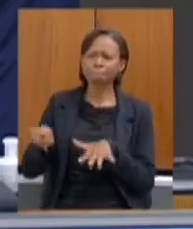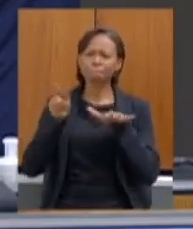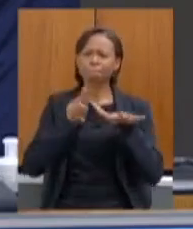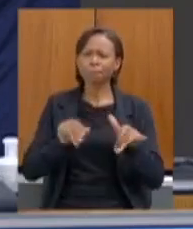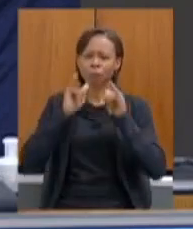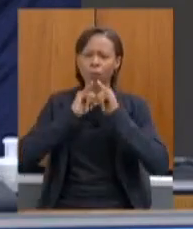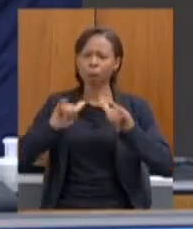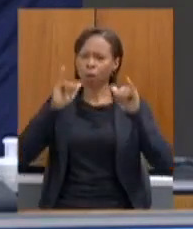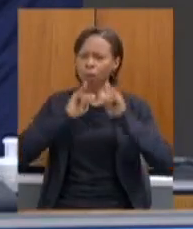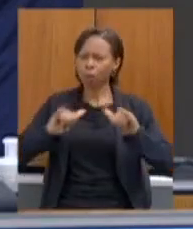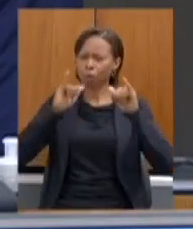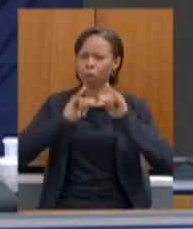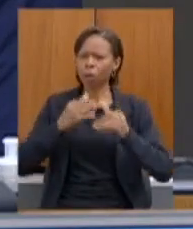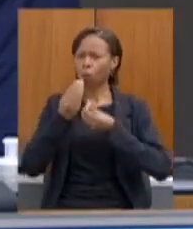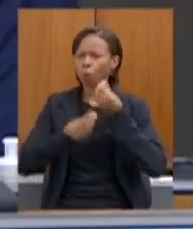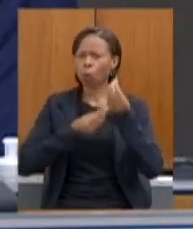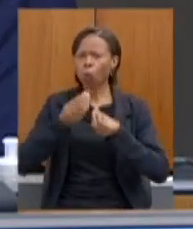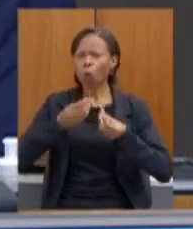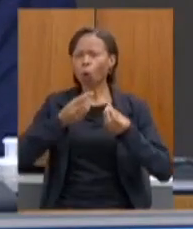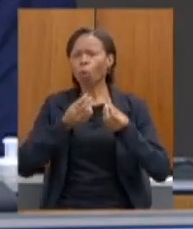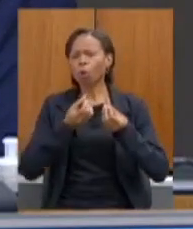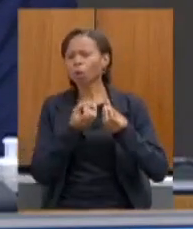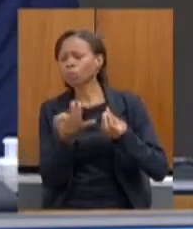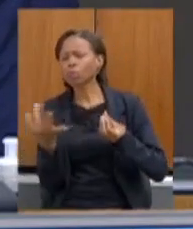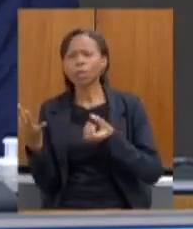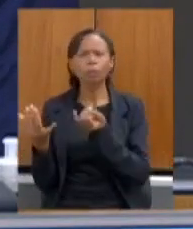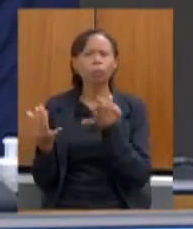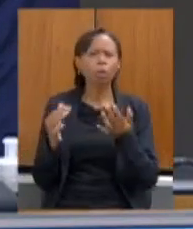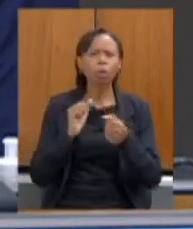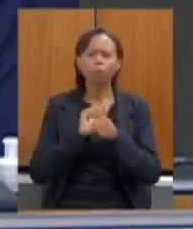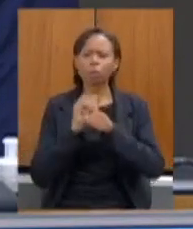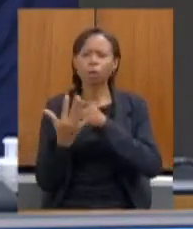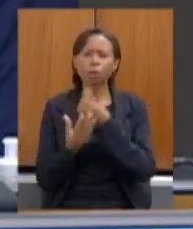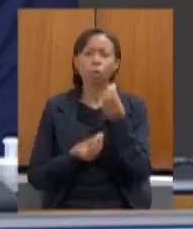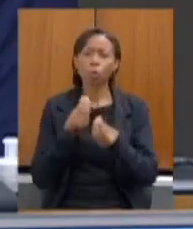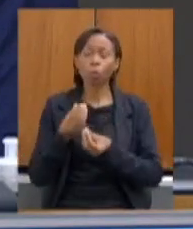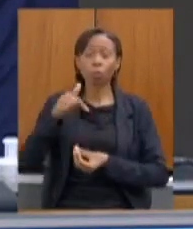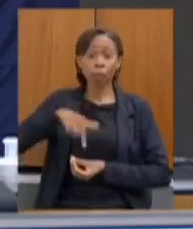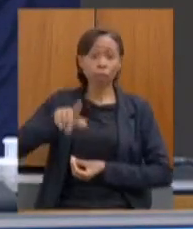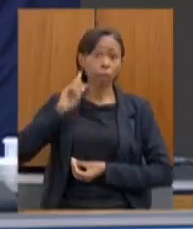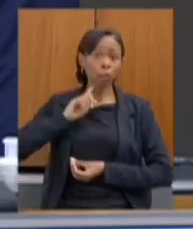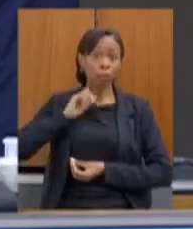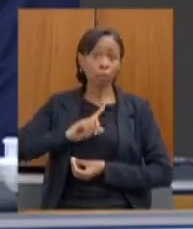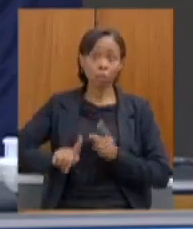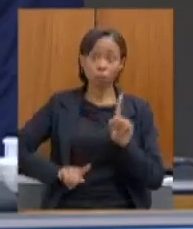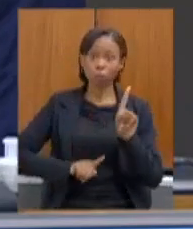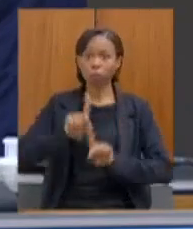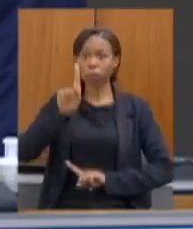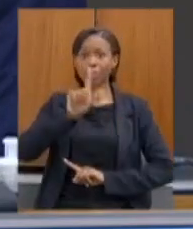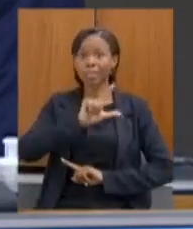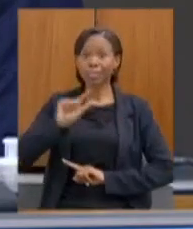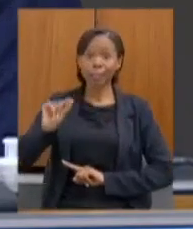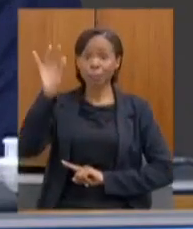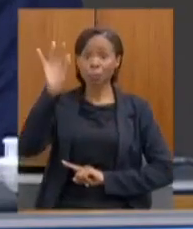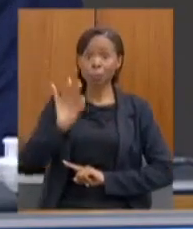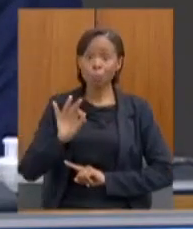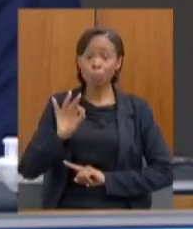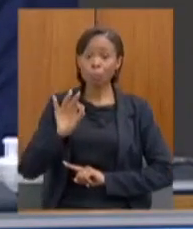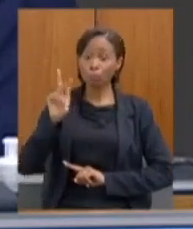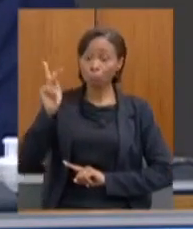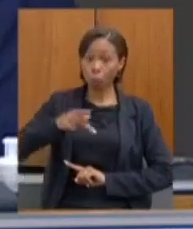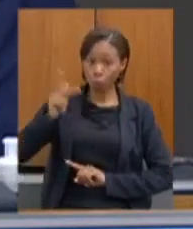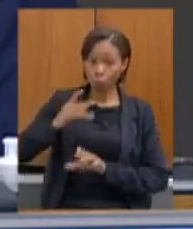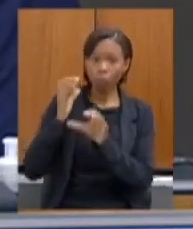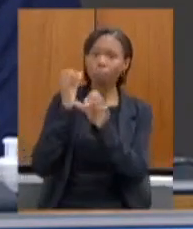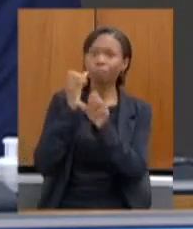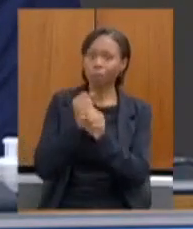da pandemia no nosso Estado. Isso, inclusive, colocou Minas Gerais com nota máxima 100 pontos no Índice Nacional de Transparência da Covid-19,